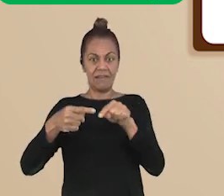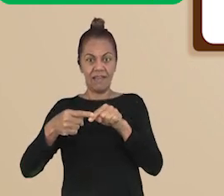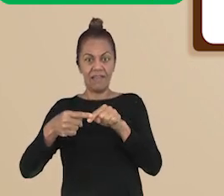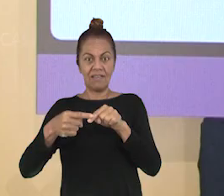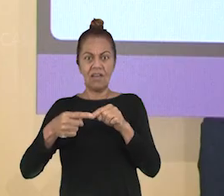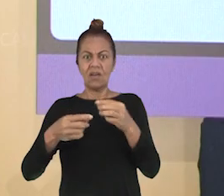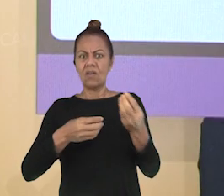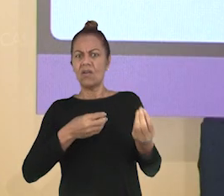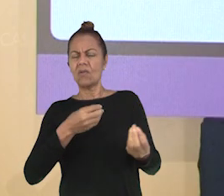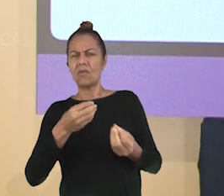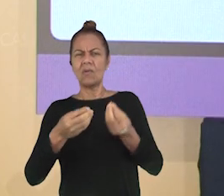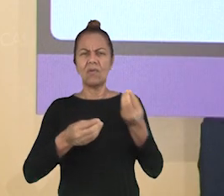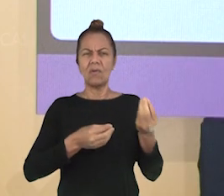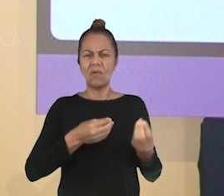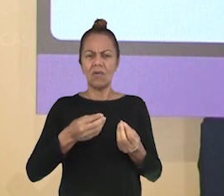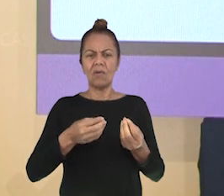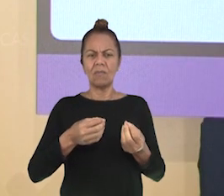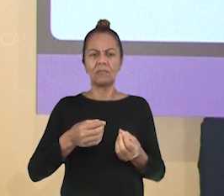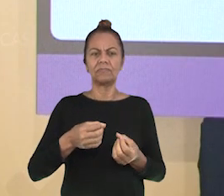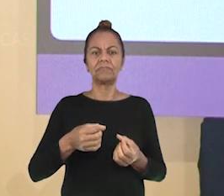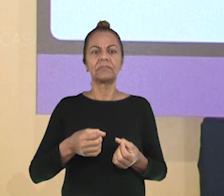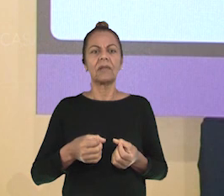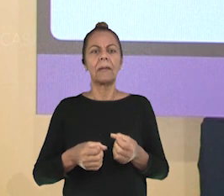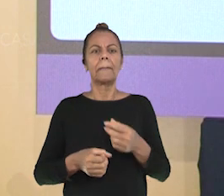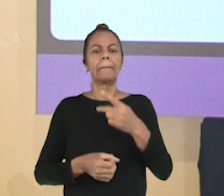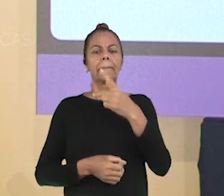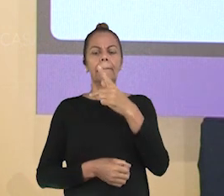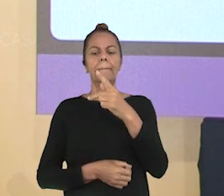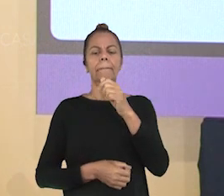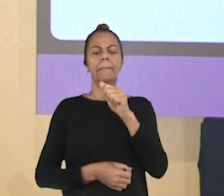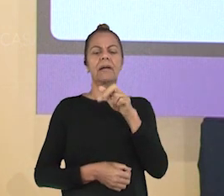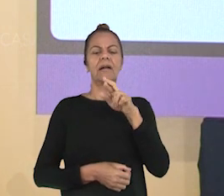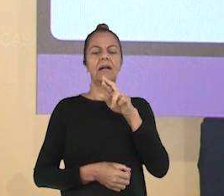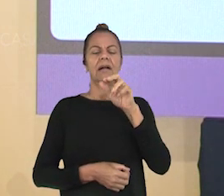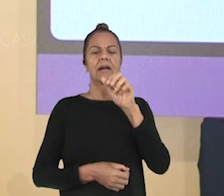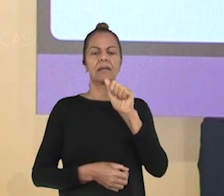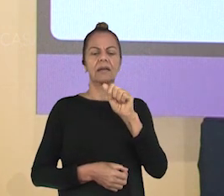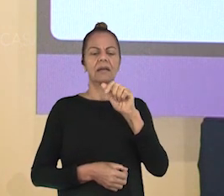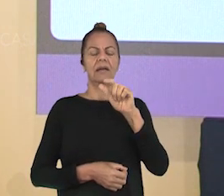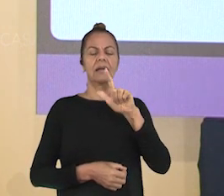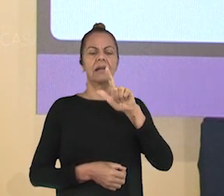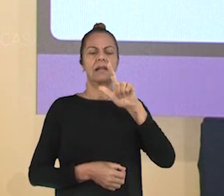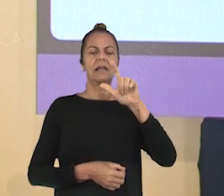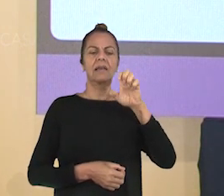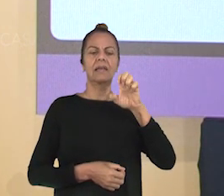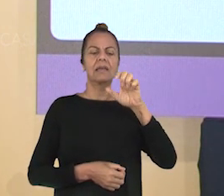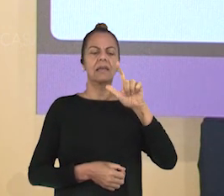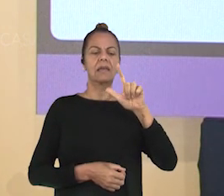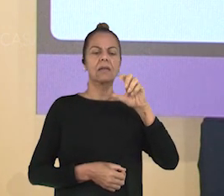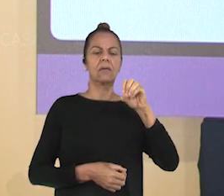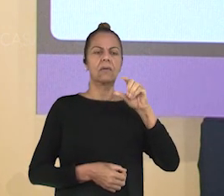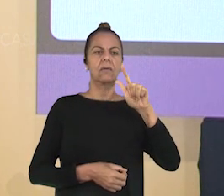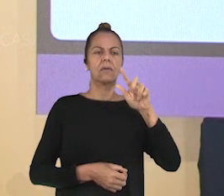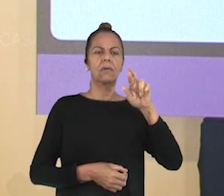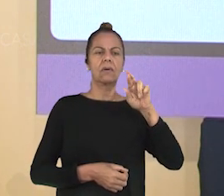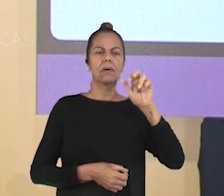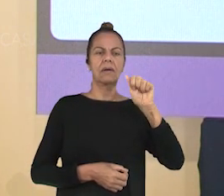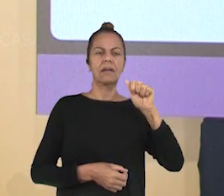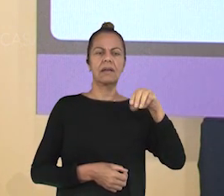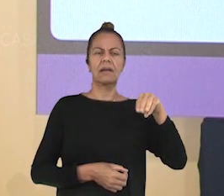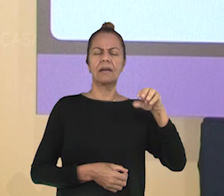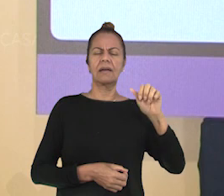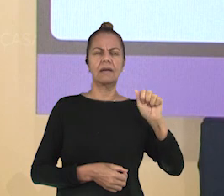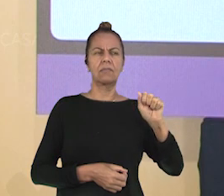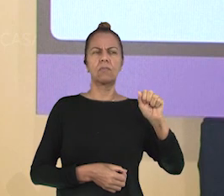trapézios. Para ser um paralelogramo, é necessário que o polígono seja um quadrilátero e que